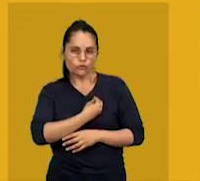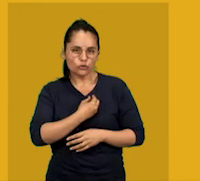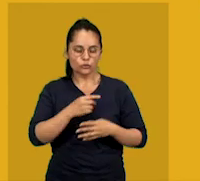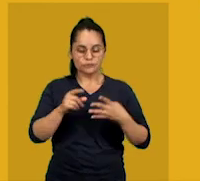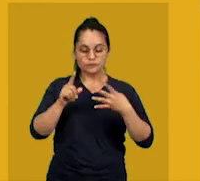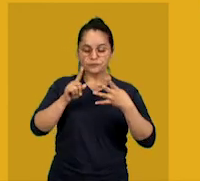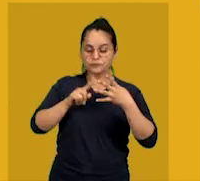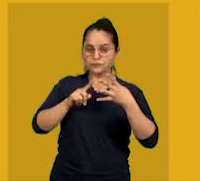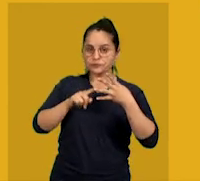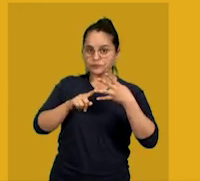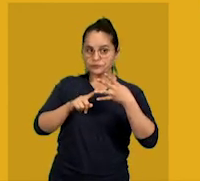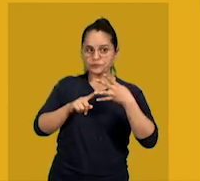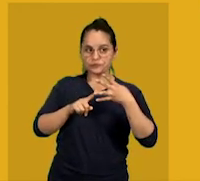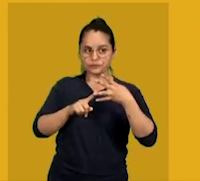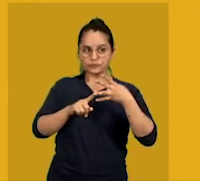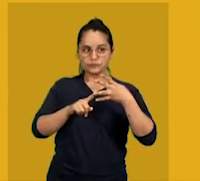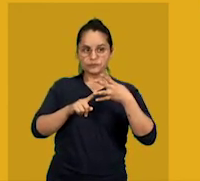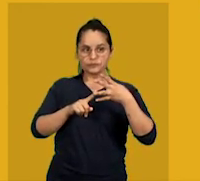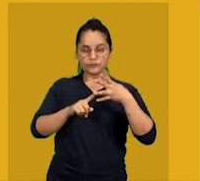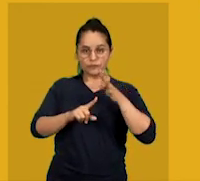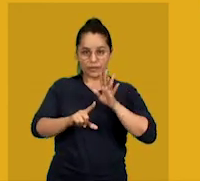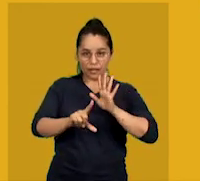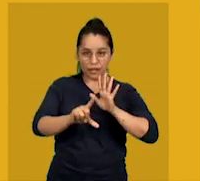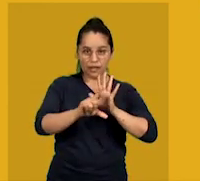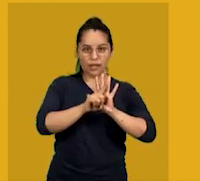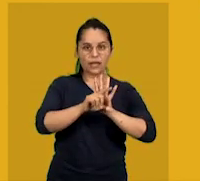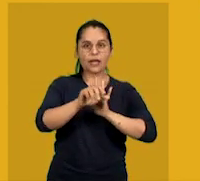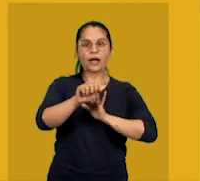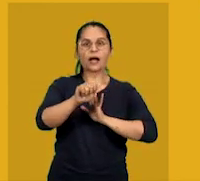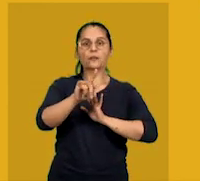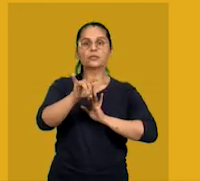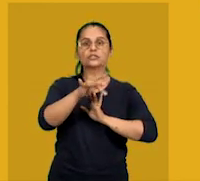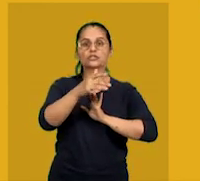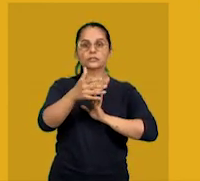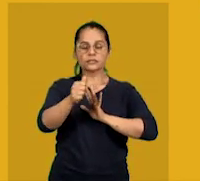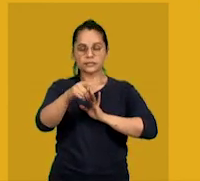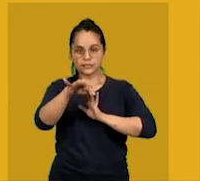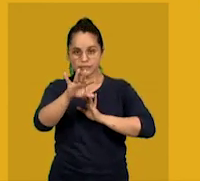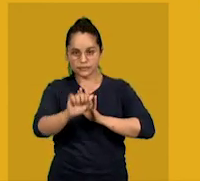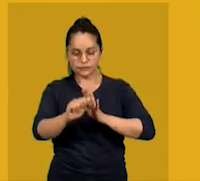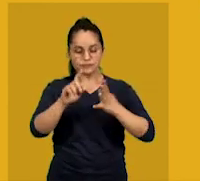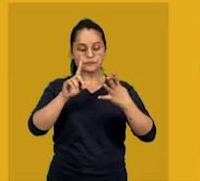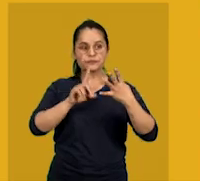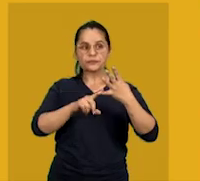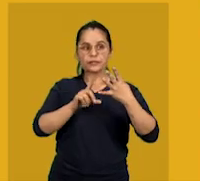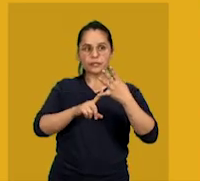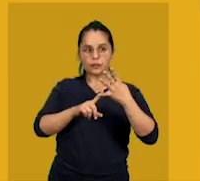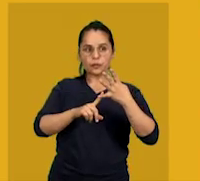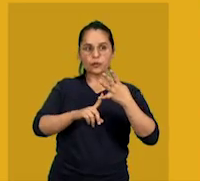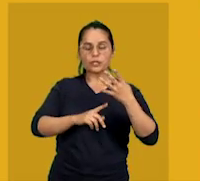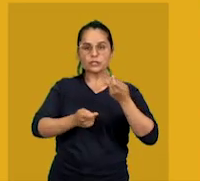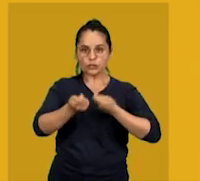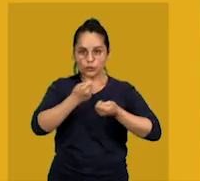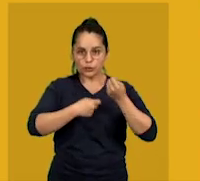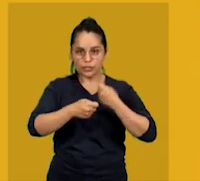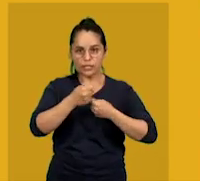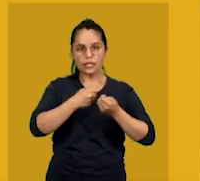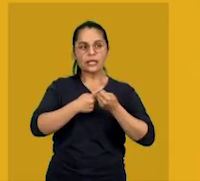disputas. Em seguida, a gente vai falar sobre leis abolicionistas, depois econômica feira e, por último,